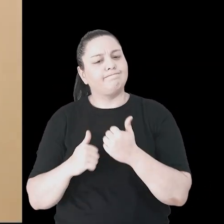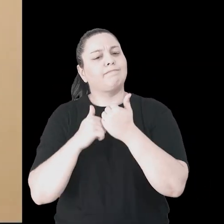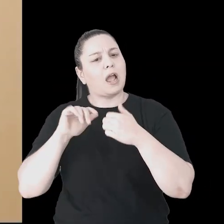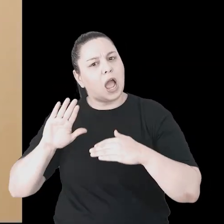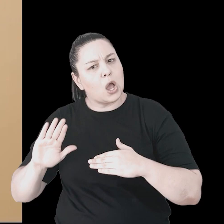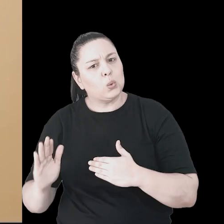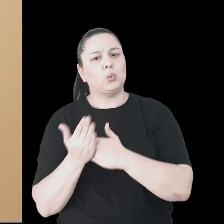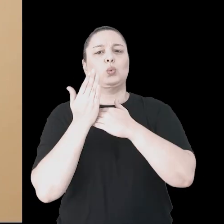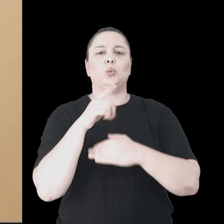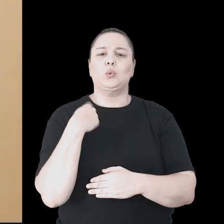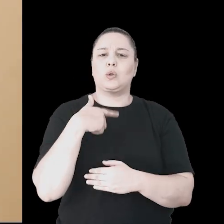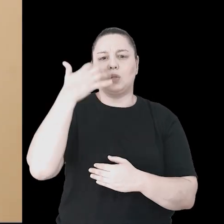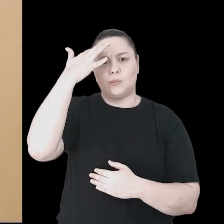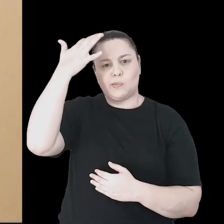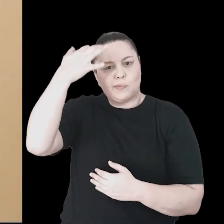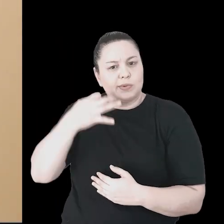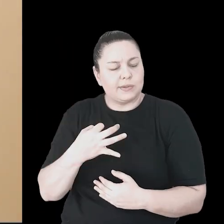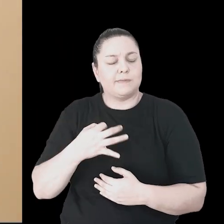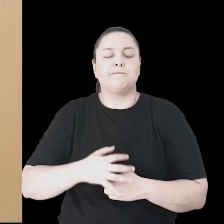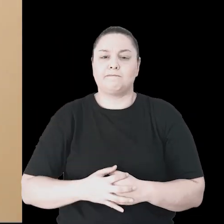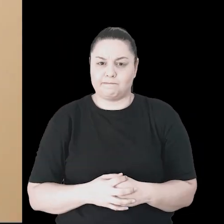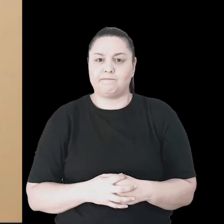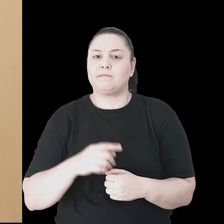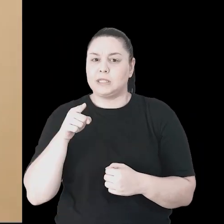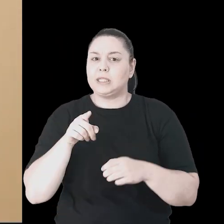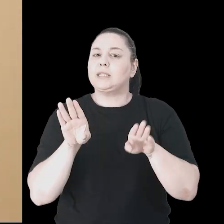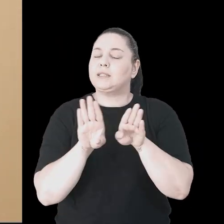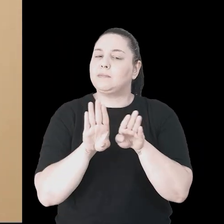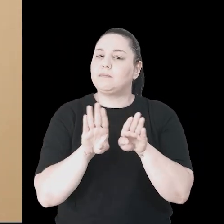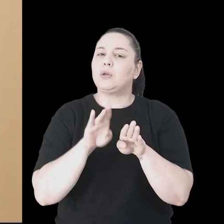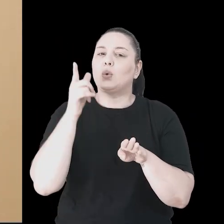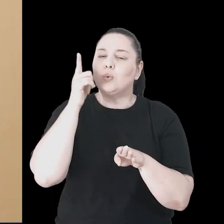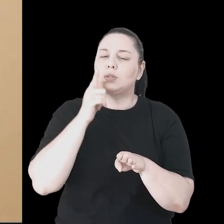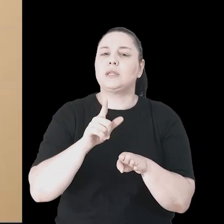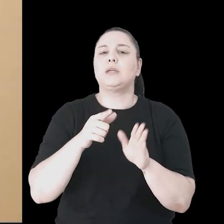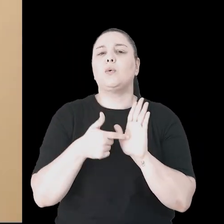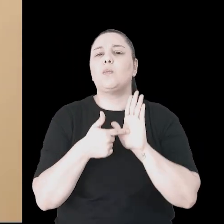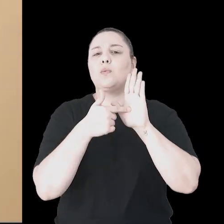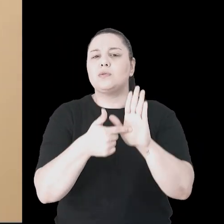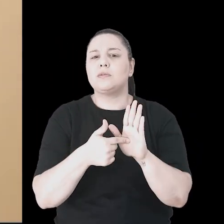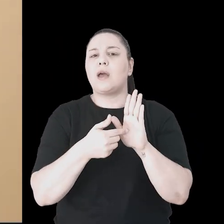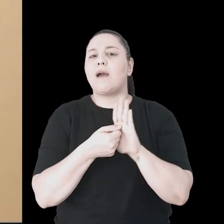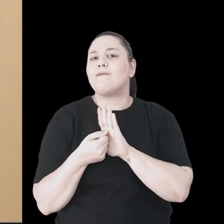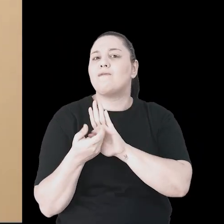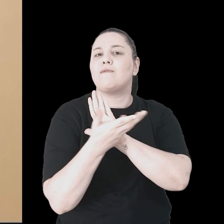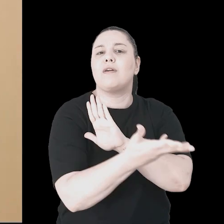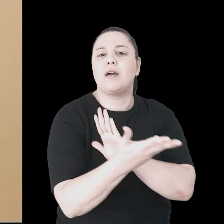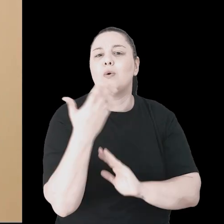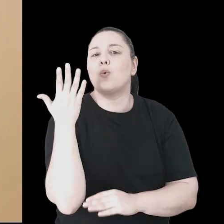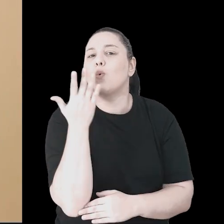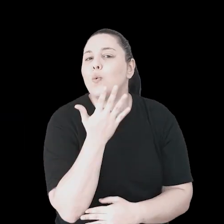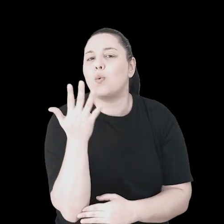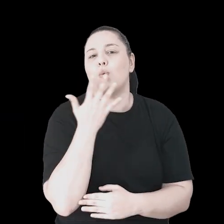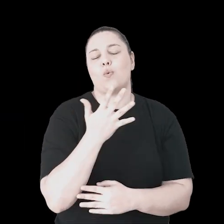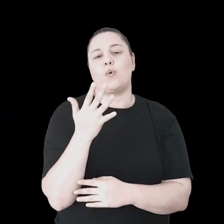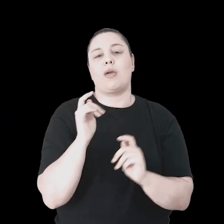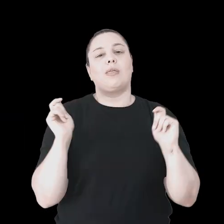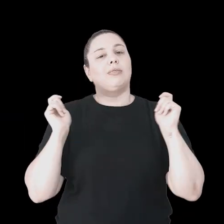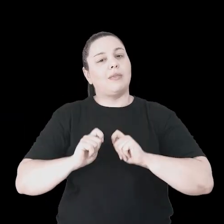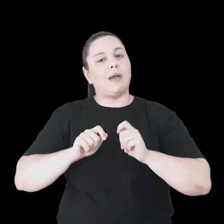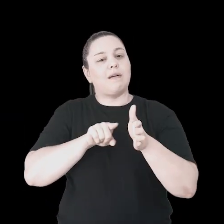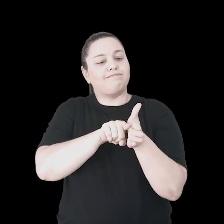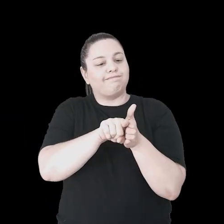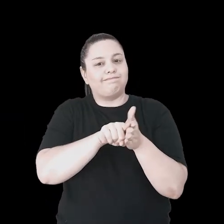Chen contribuiu para a nossa compreensão geral de como a GFP floresce. Ele também estendeu a paleta de cores além